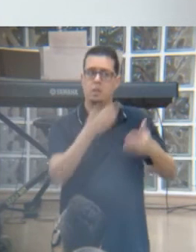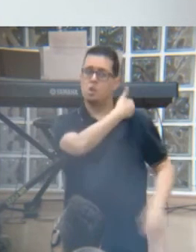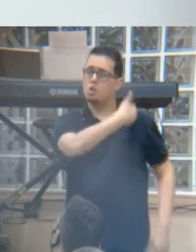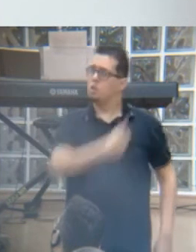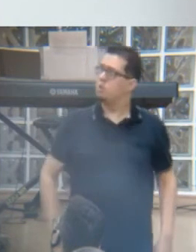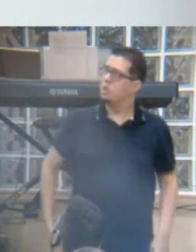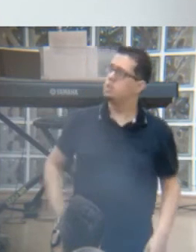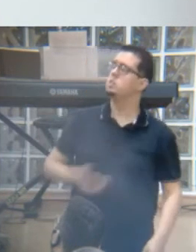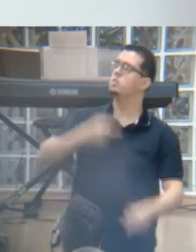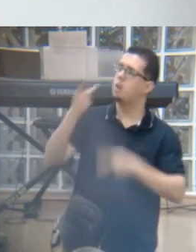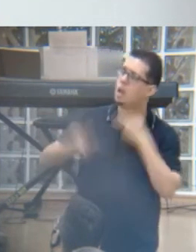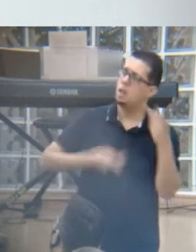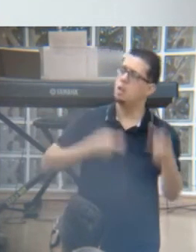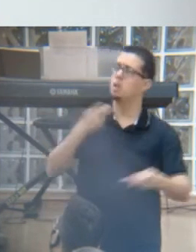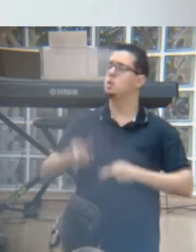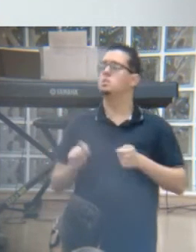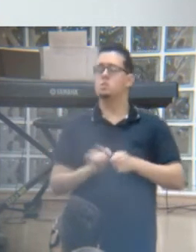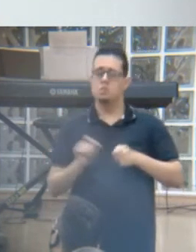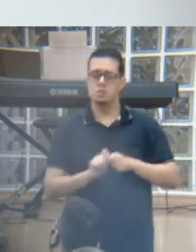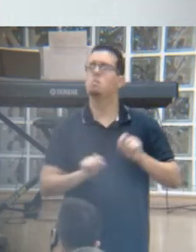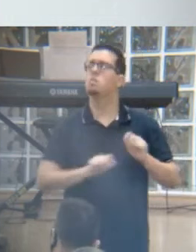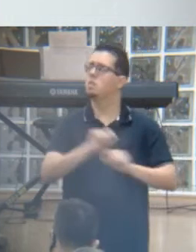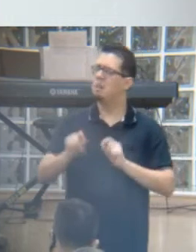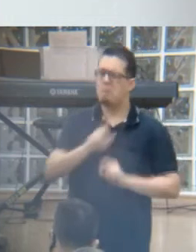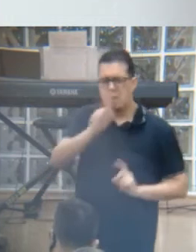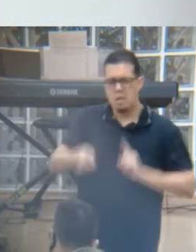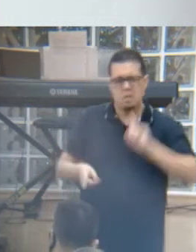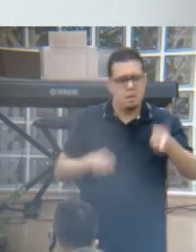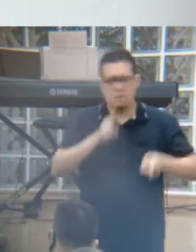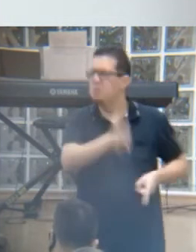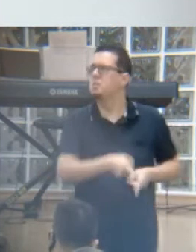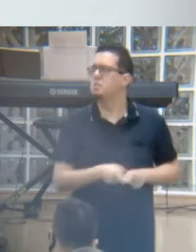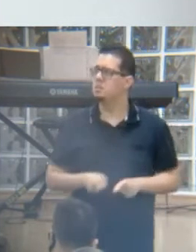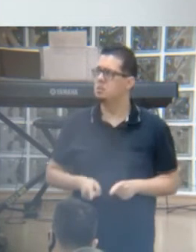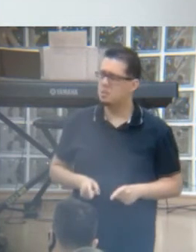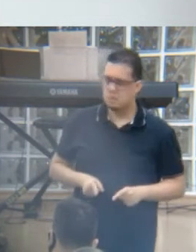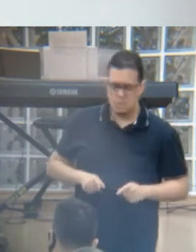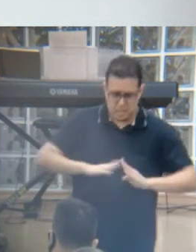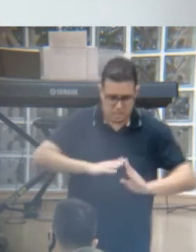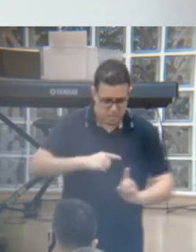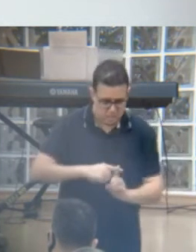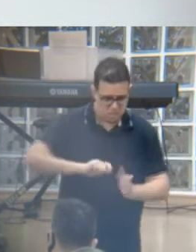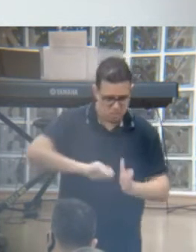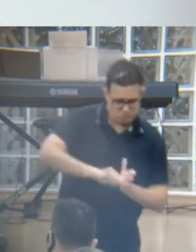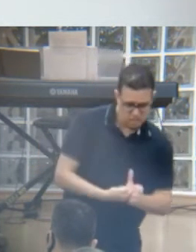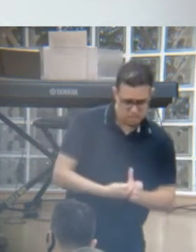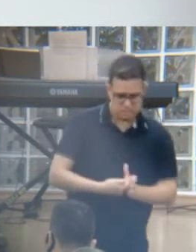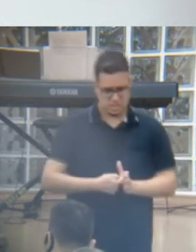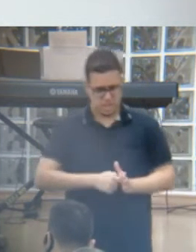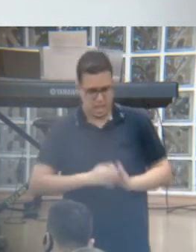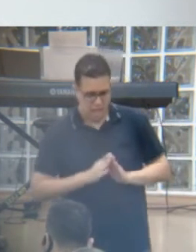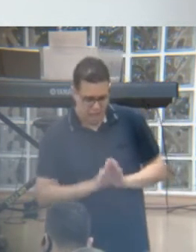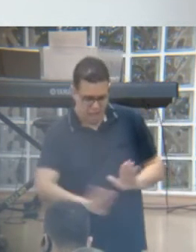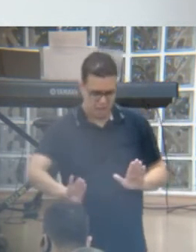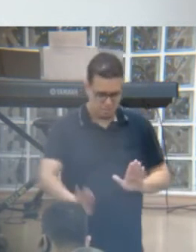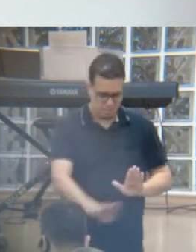estão fazendo, estão ordenando, estão fechando igreja. Manda abrir, manda fechar, é